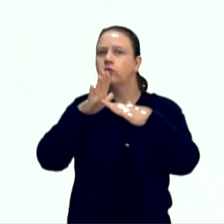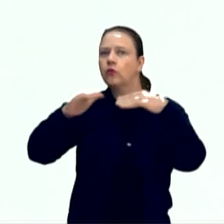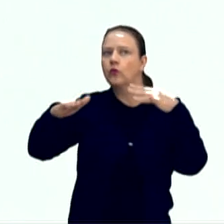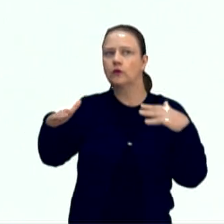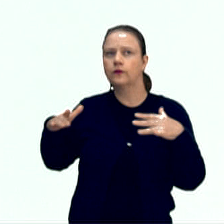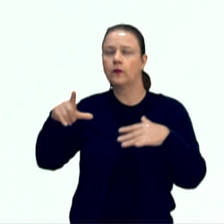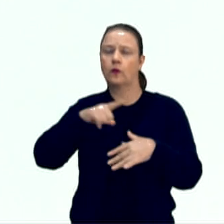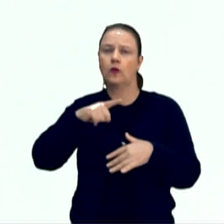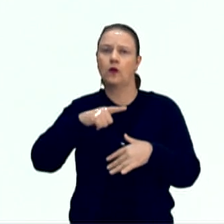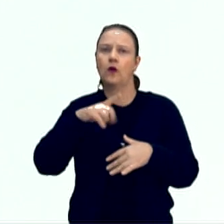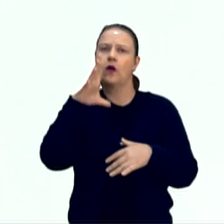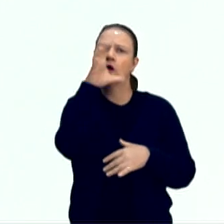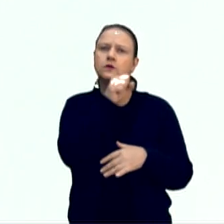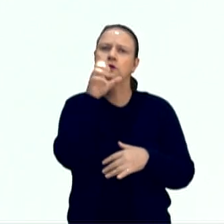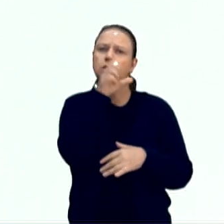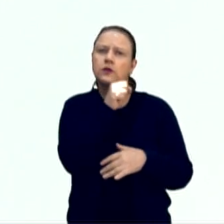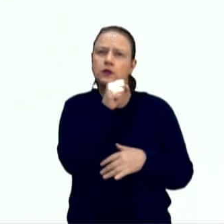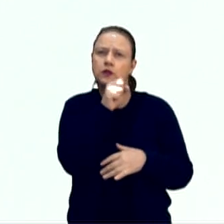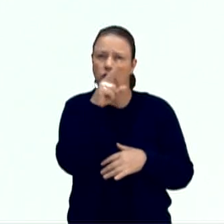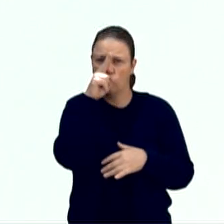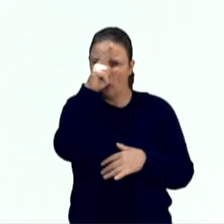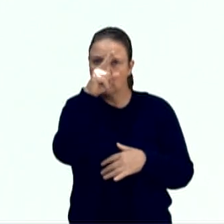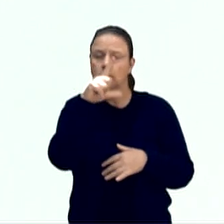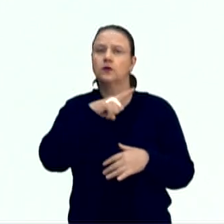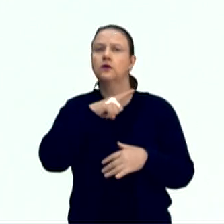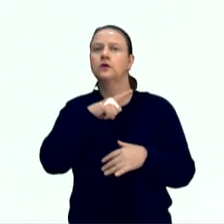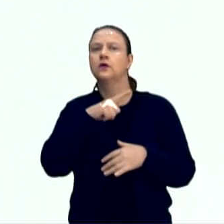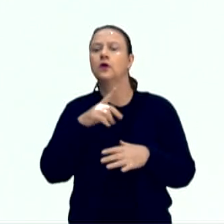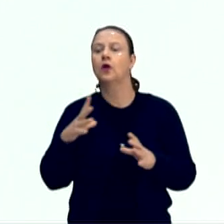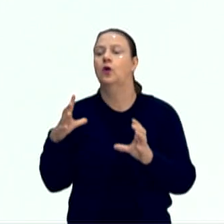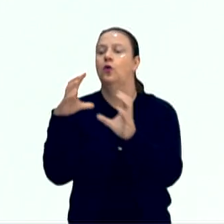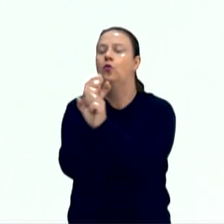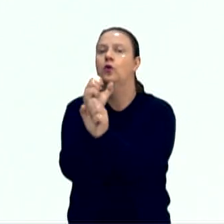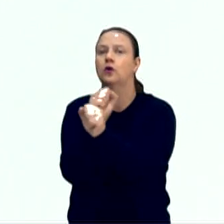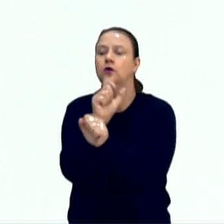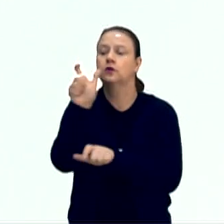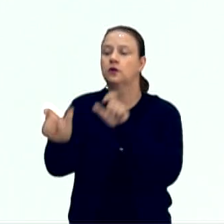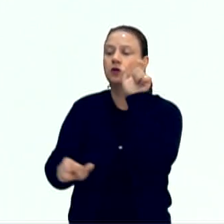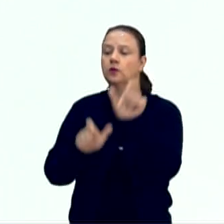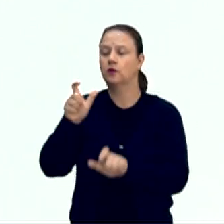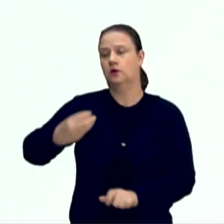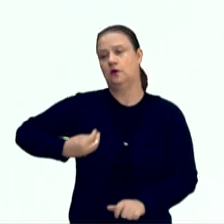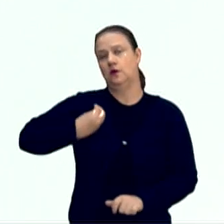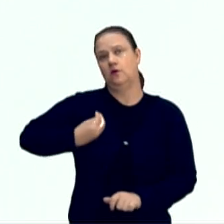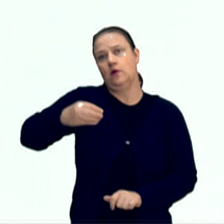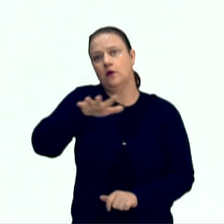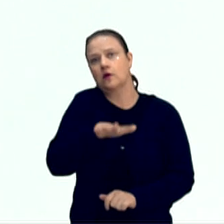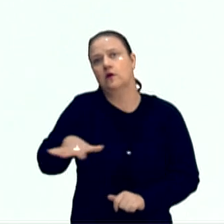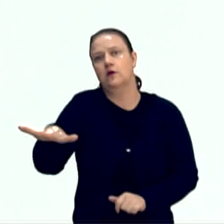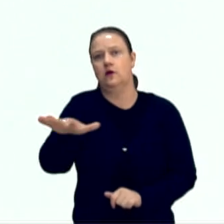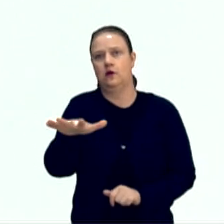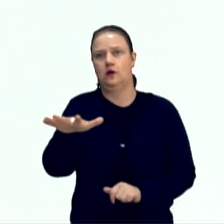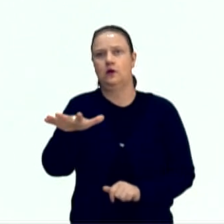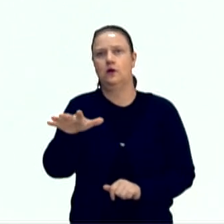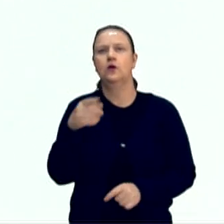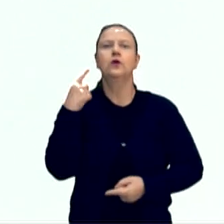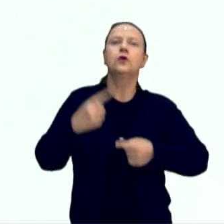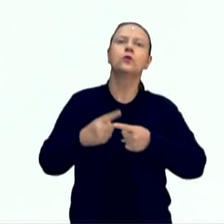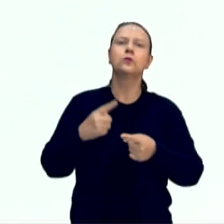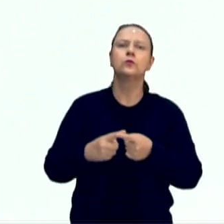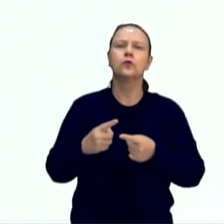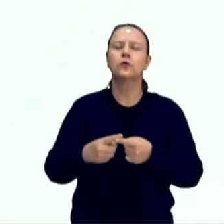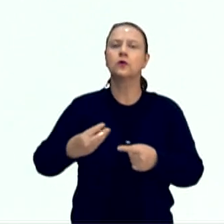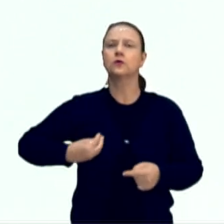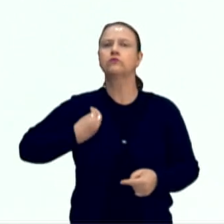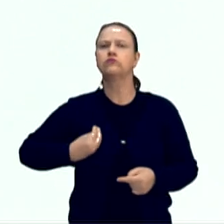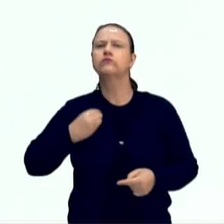manchas aqui, mais alaranjadas para o marrom, é a quantidade de pessoas que estão habitando naquele espaço. E aí, por que eles